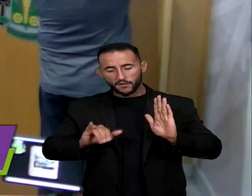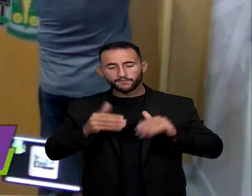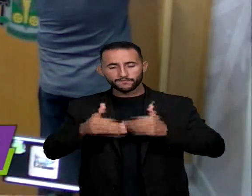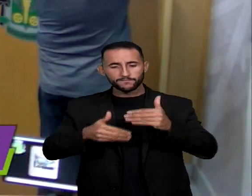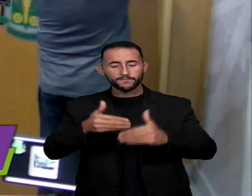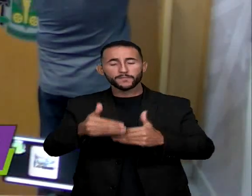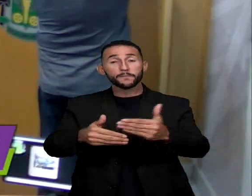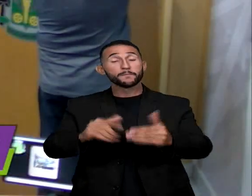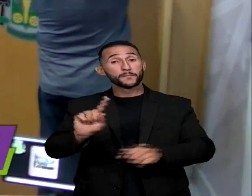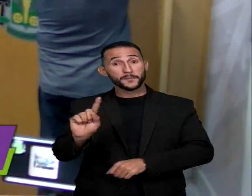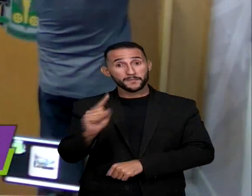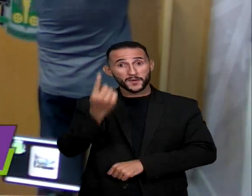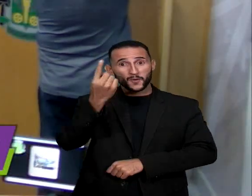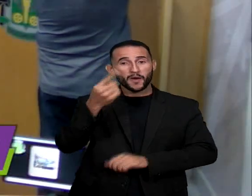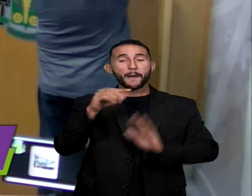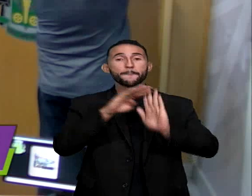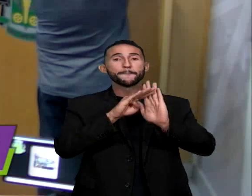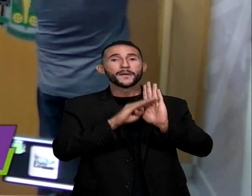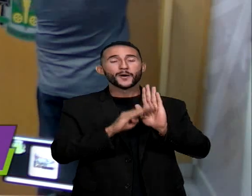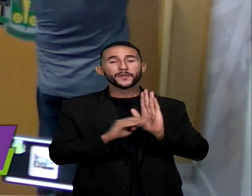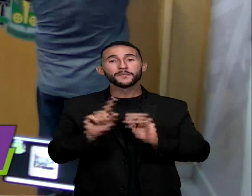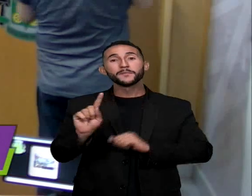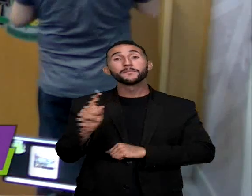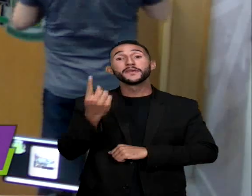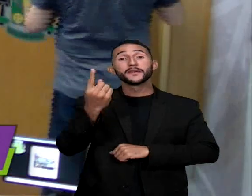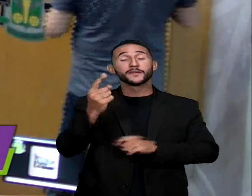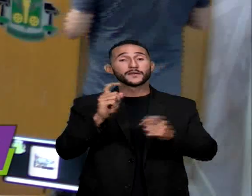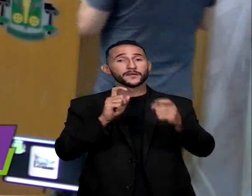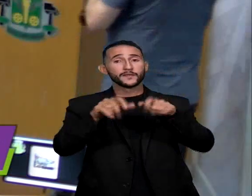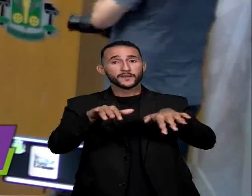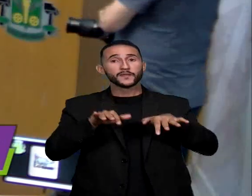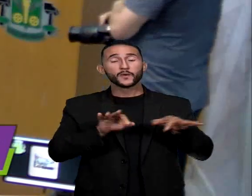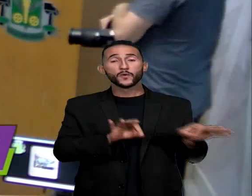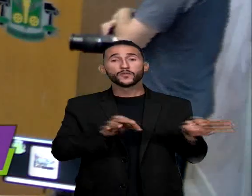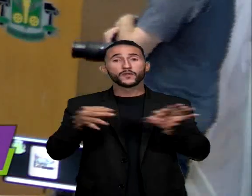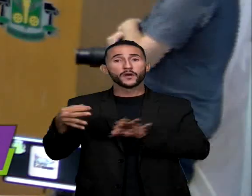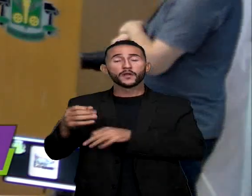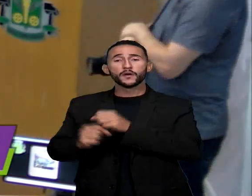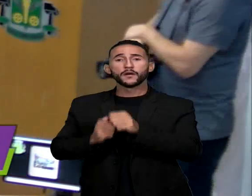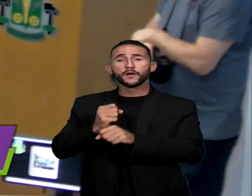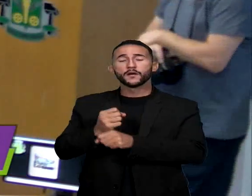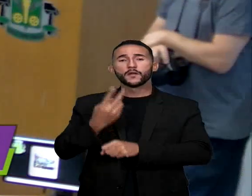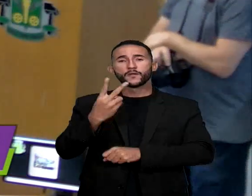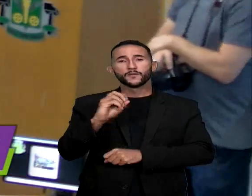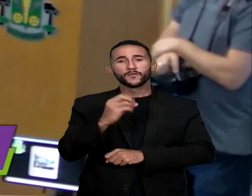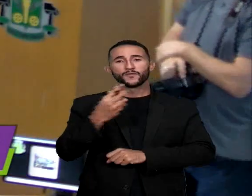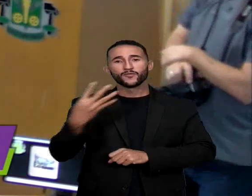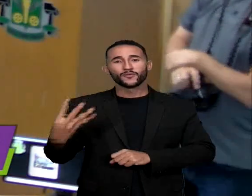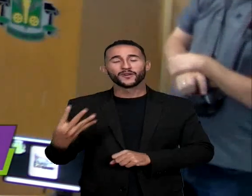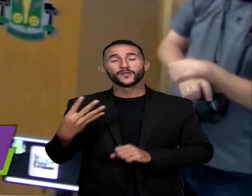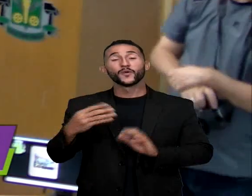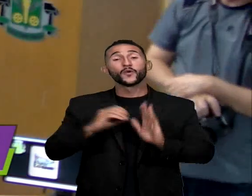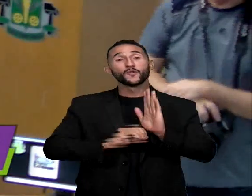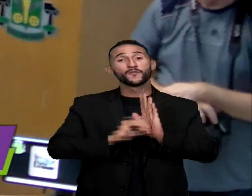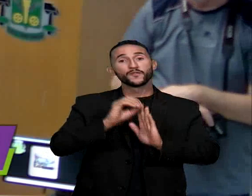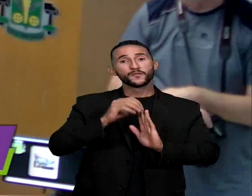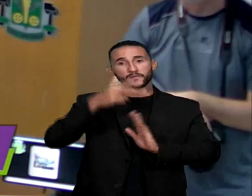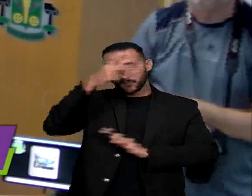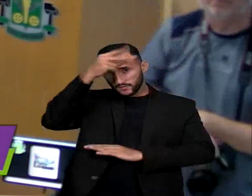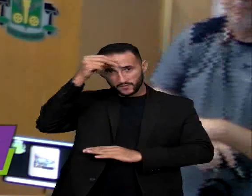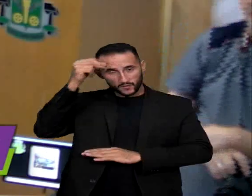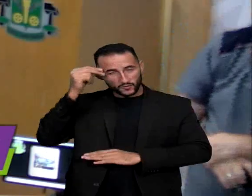primeiro da primeira orda 24 Ofício proles número 109 de